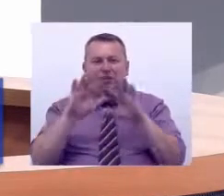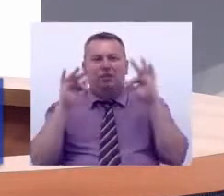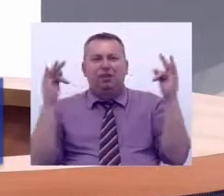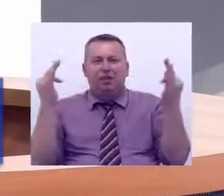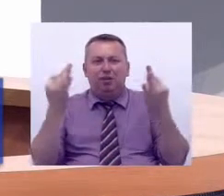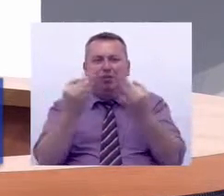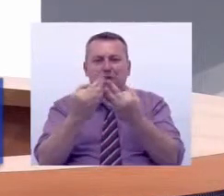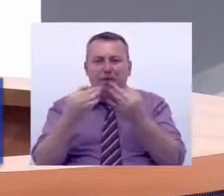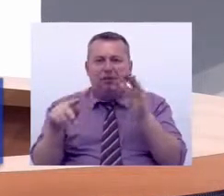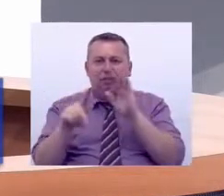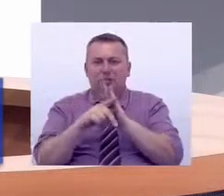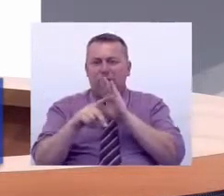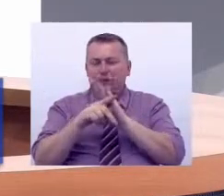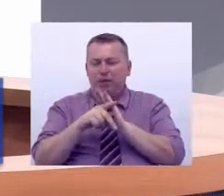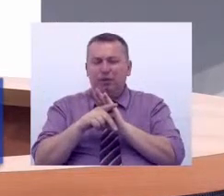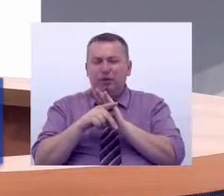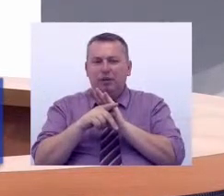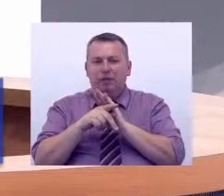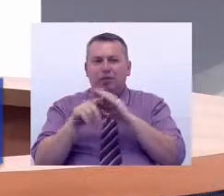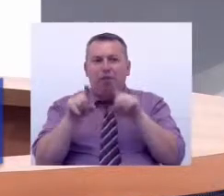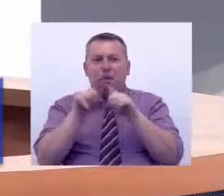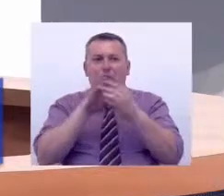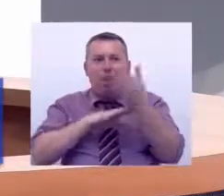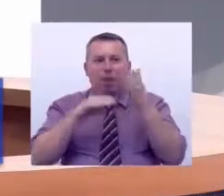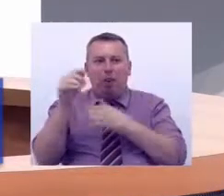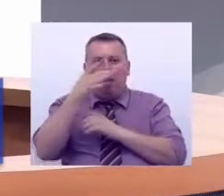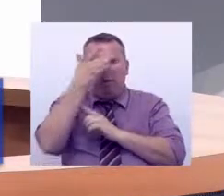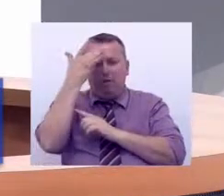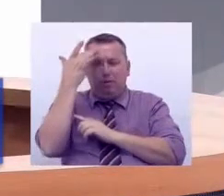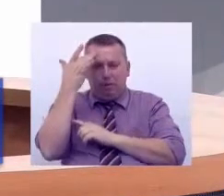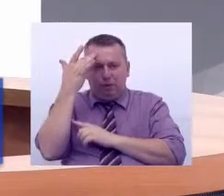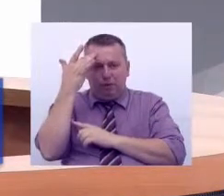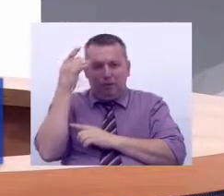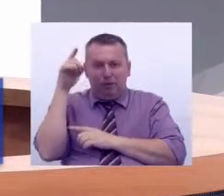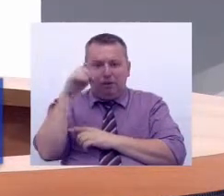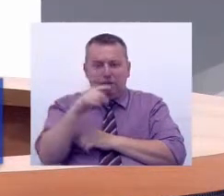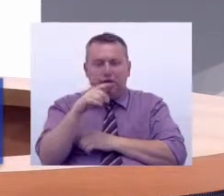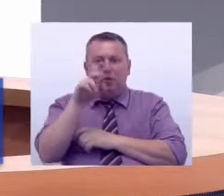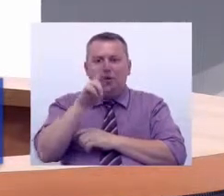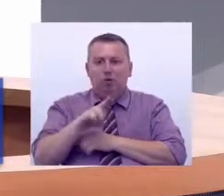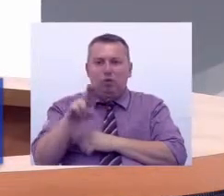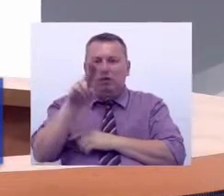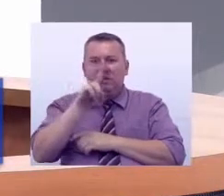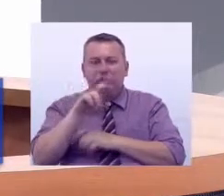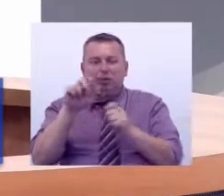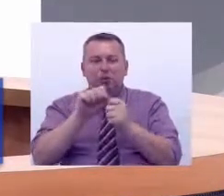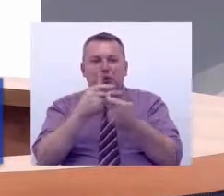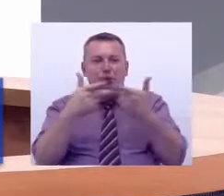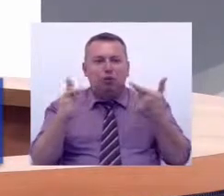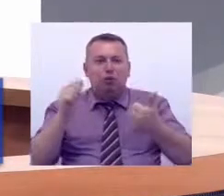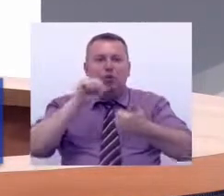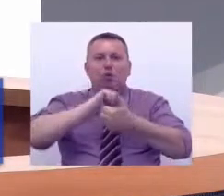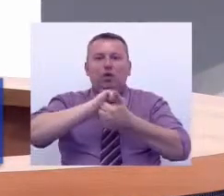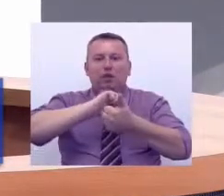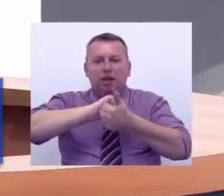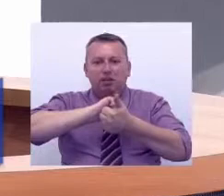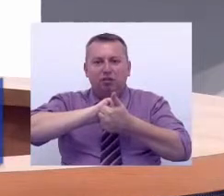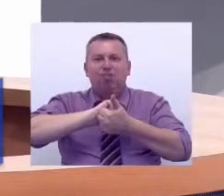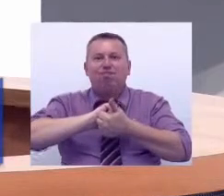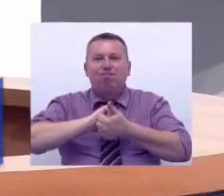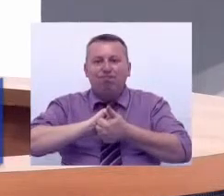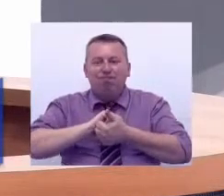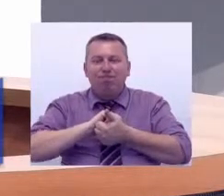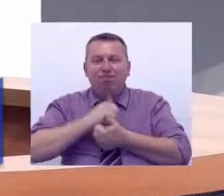né, vereador Samuel Vasconcelos, e todo mundo ali consumindo produtos de alta qualidade, né,